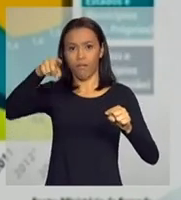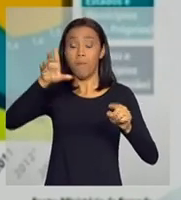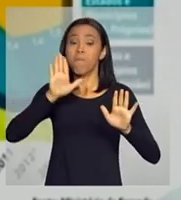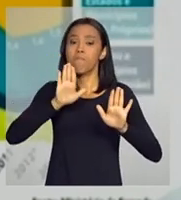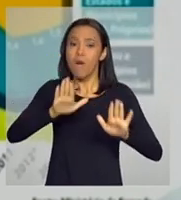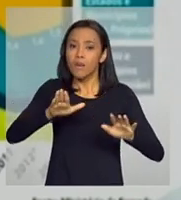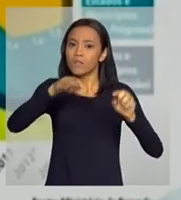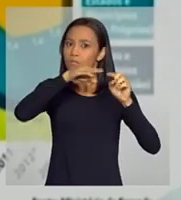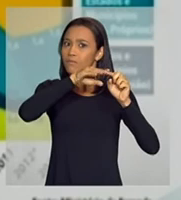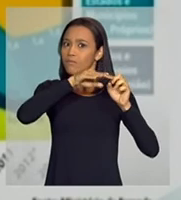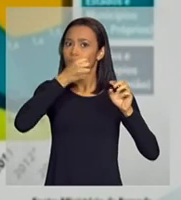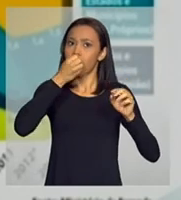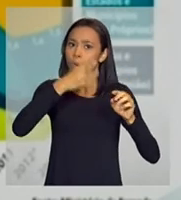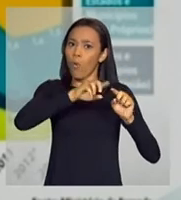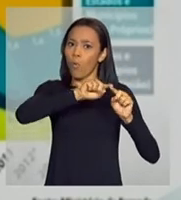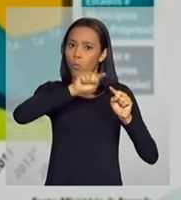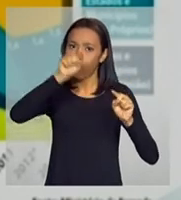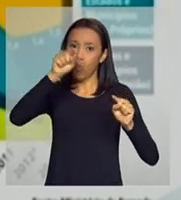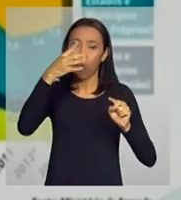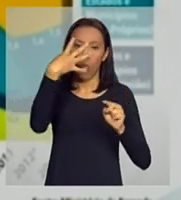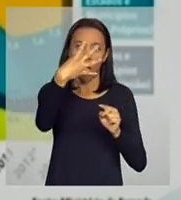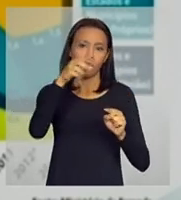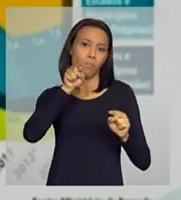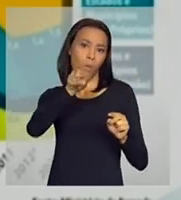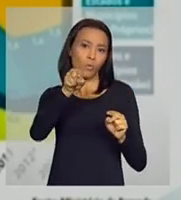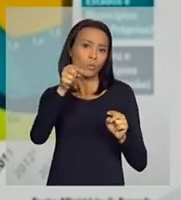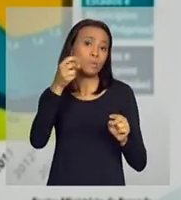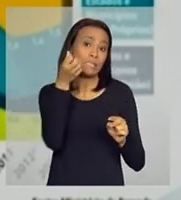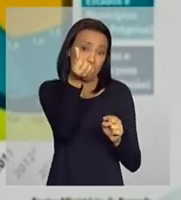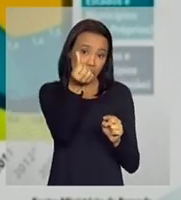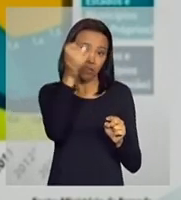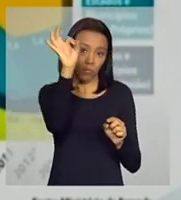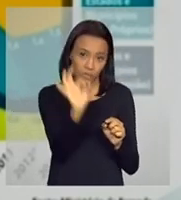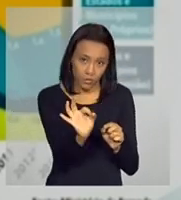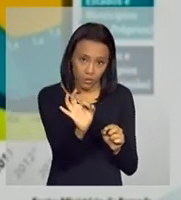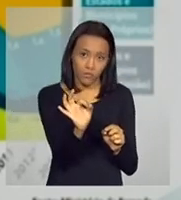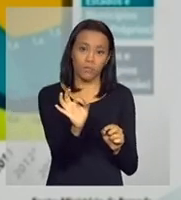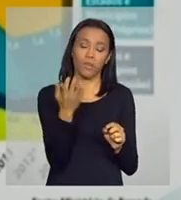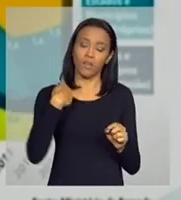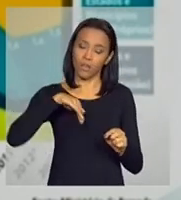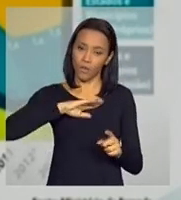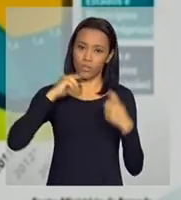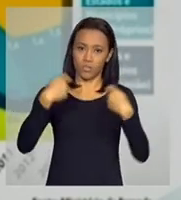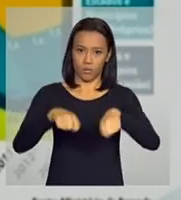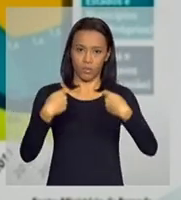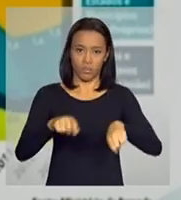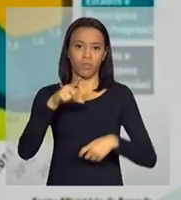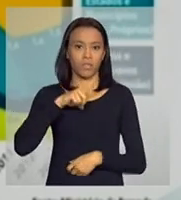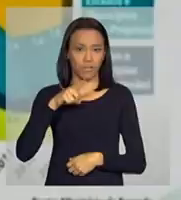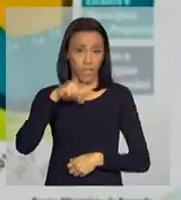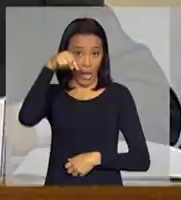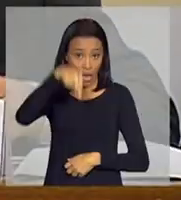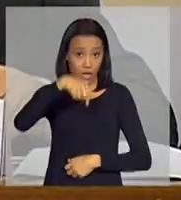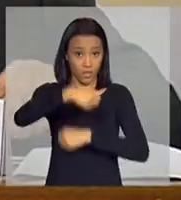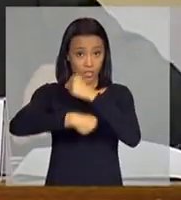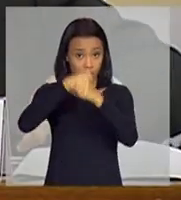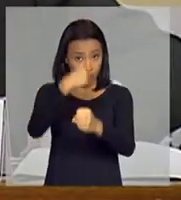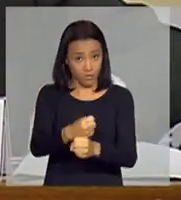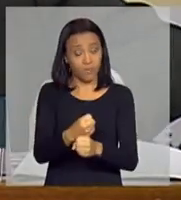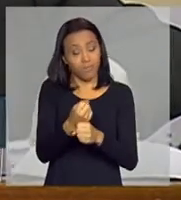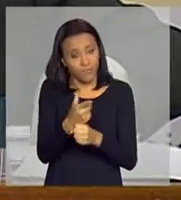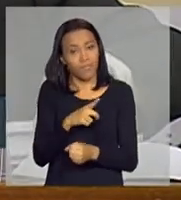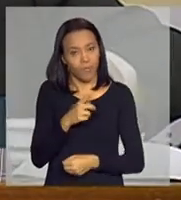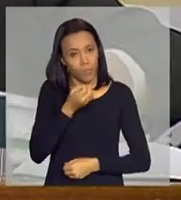É próximo de 4.6 por cento de deveremos ter este ano então é uma boa